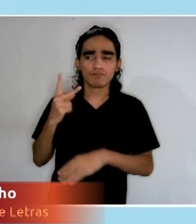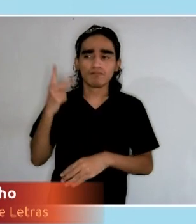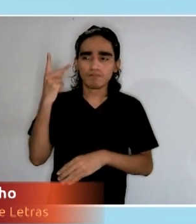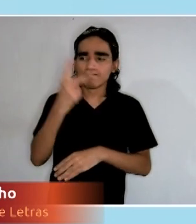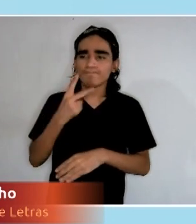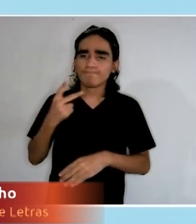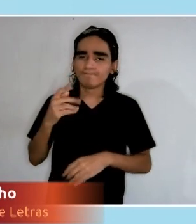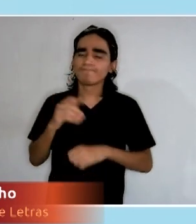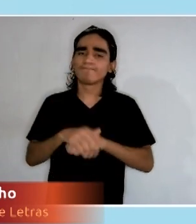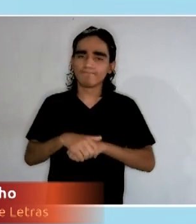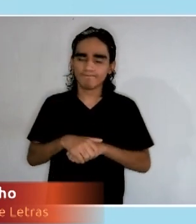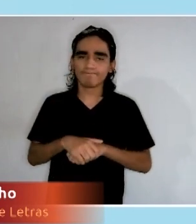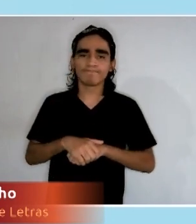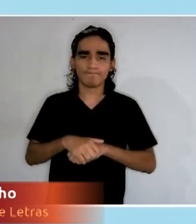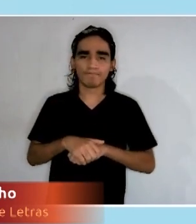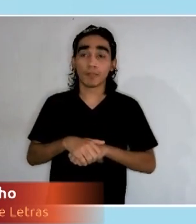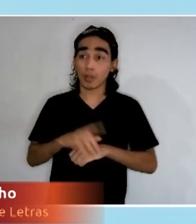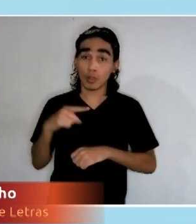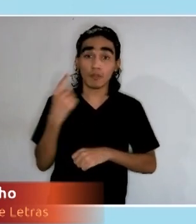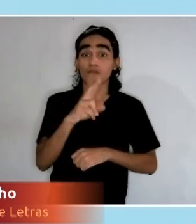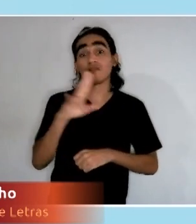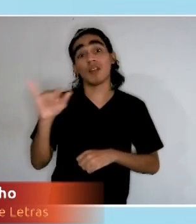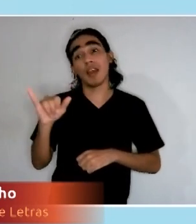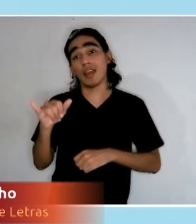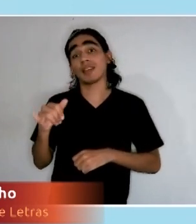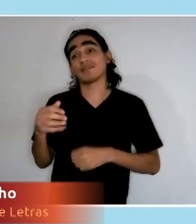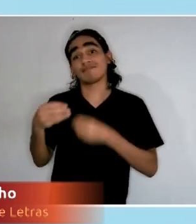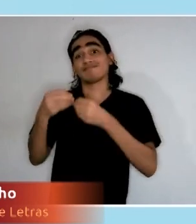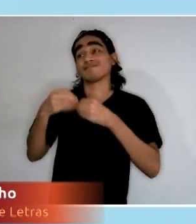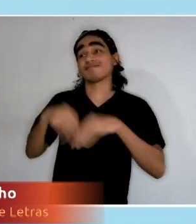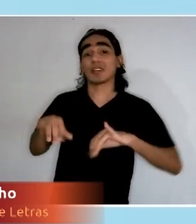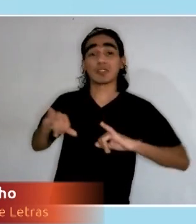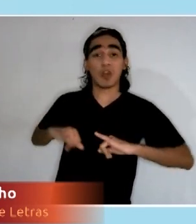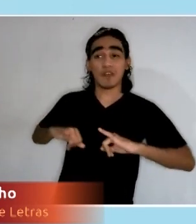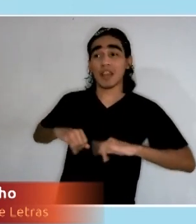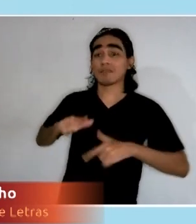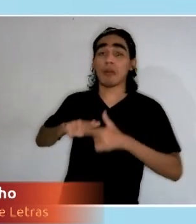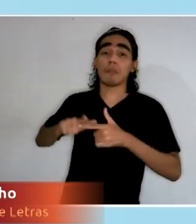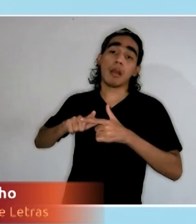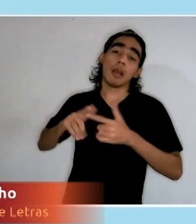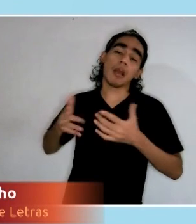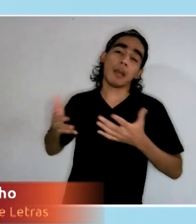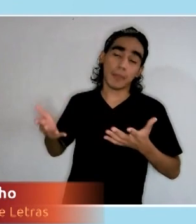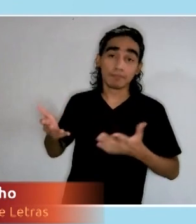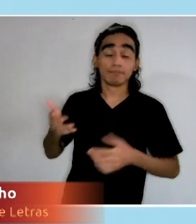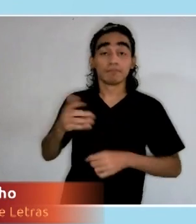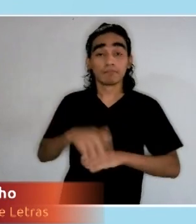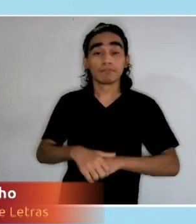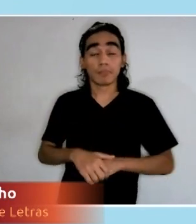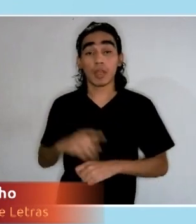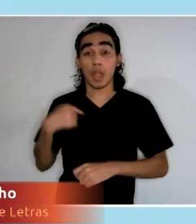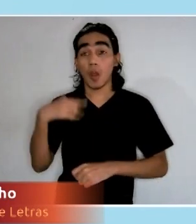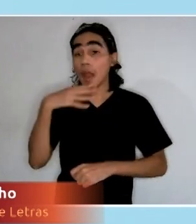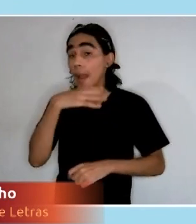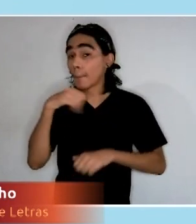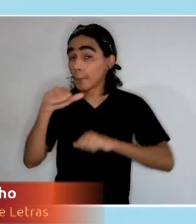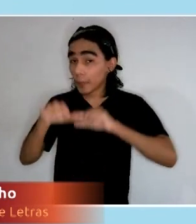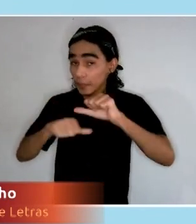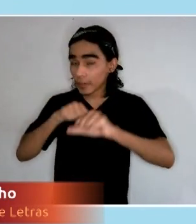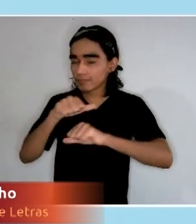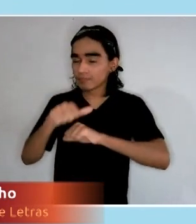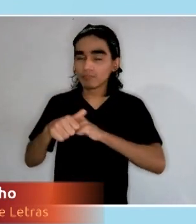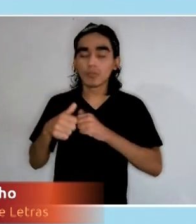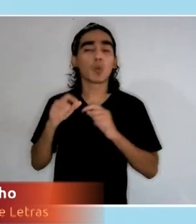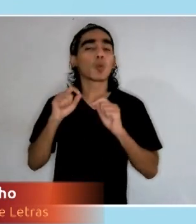a gente sempre vai acabar sofrendo esse tipo de problema. Então, eu acho que a mudança parte